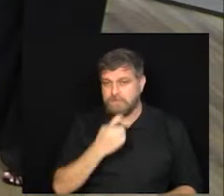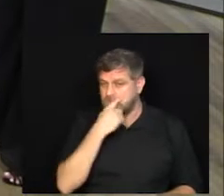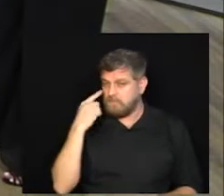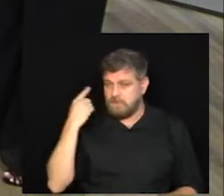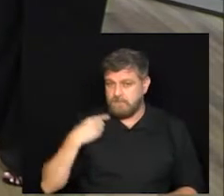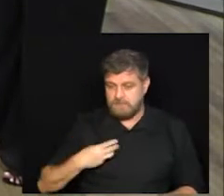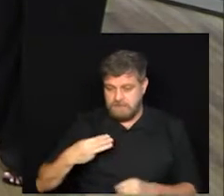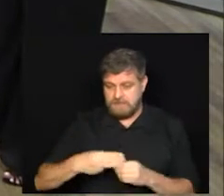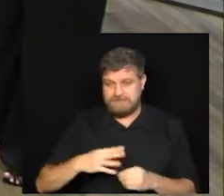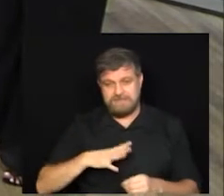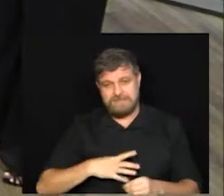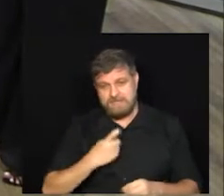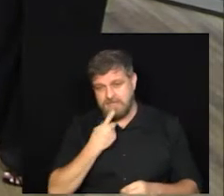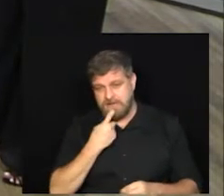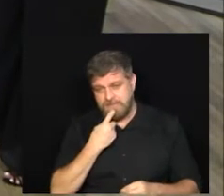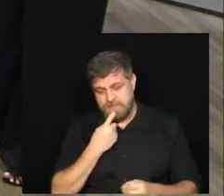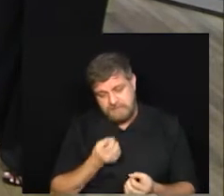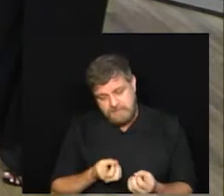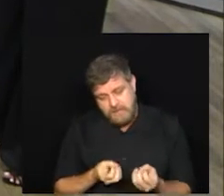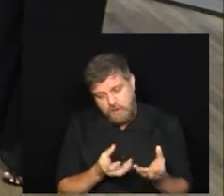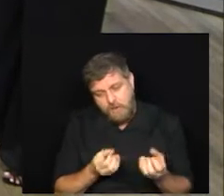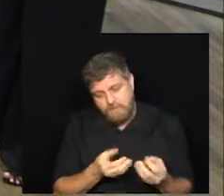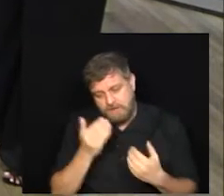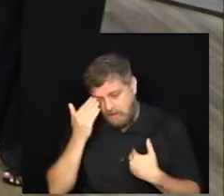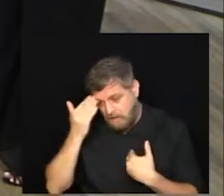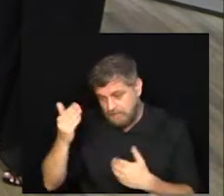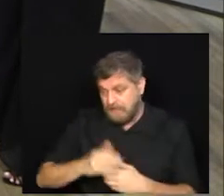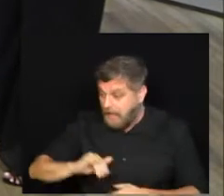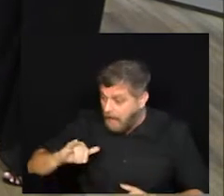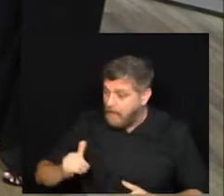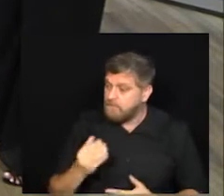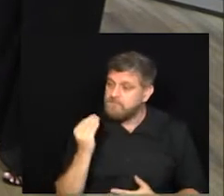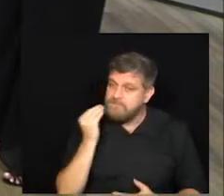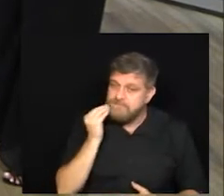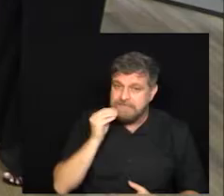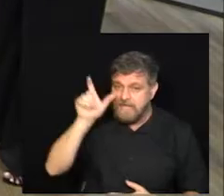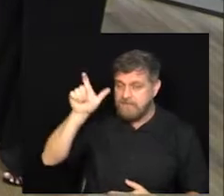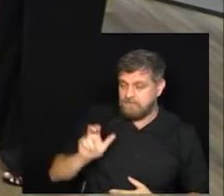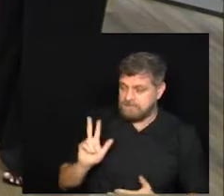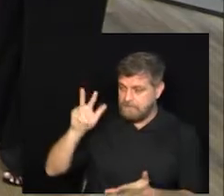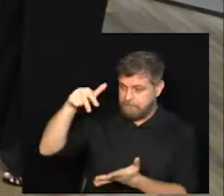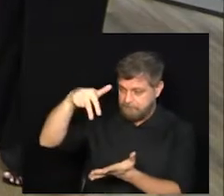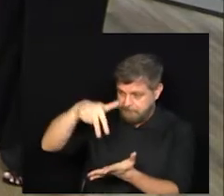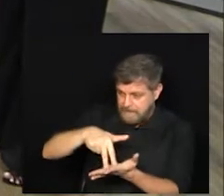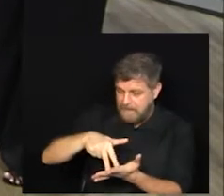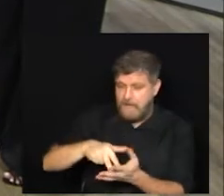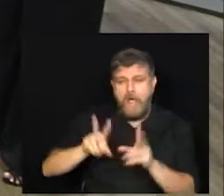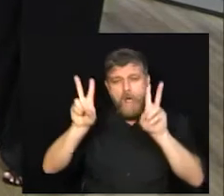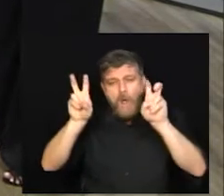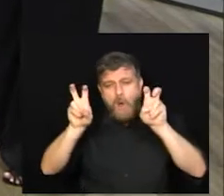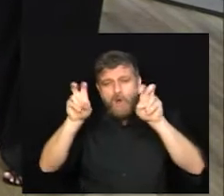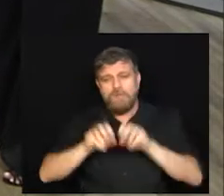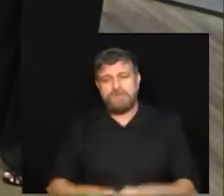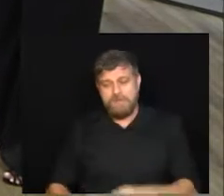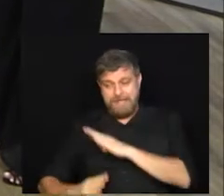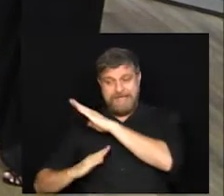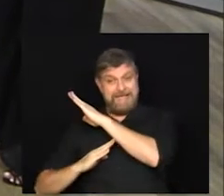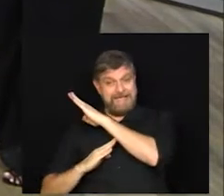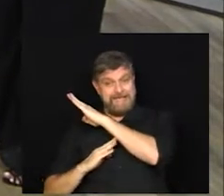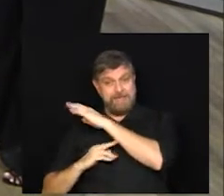da metrópole de Campinas. Eu quero aproveitar a sua presença aqui nos nossos estúdios para nós falarmos das notícias